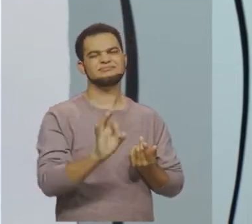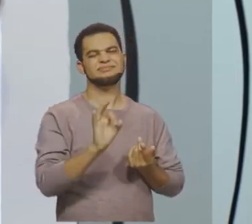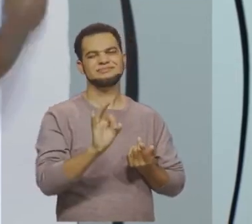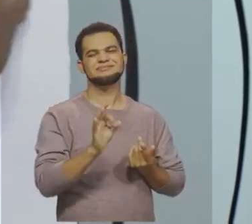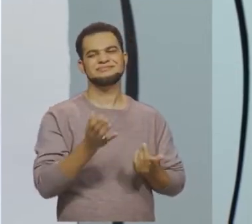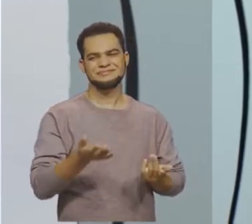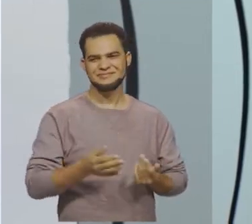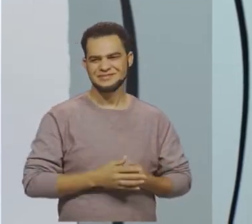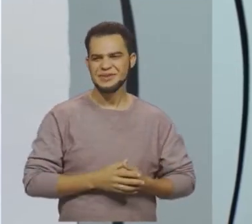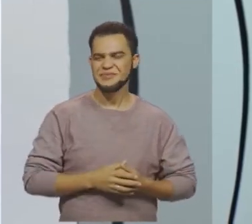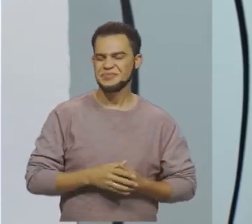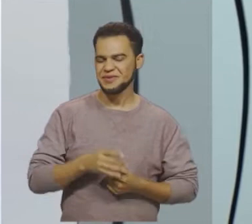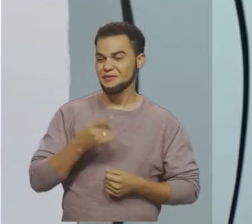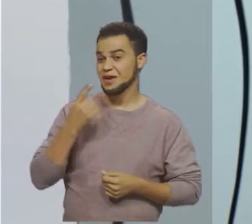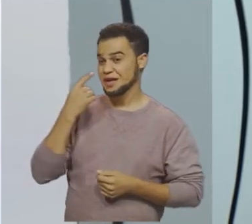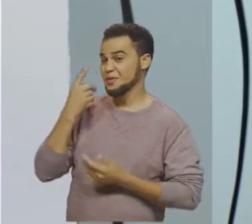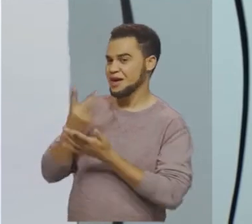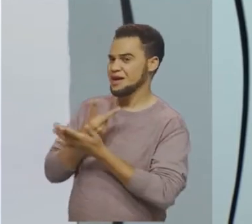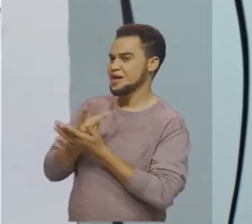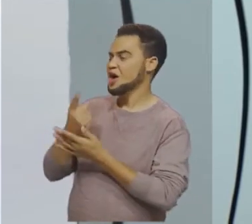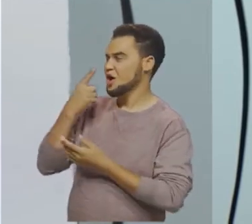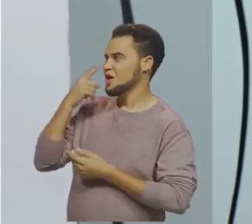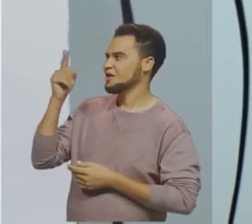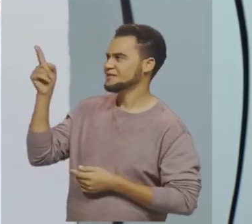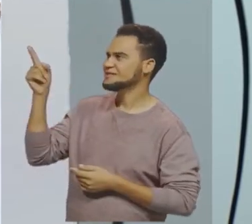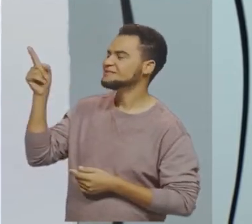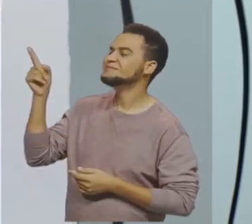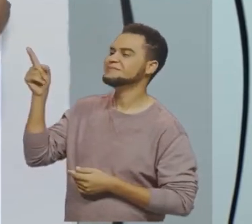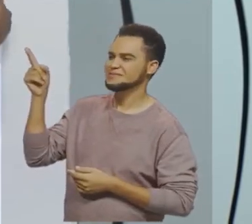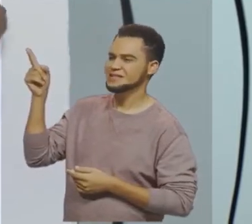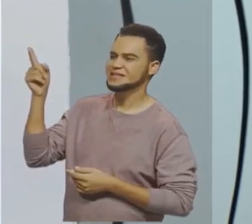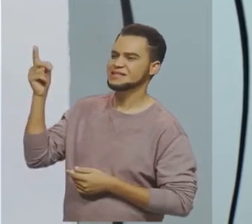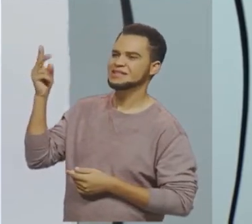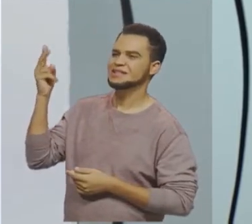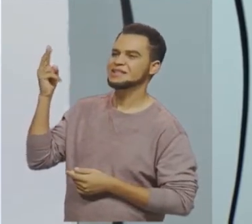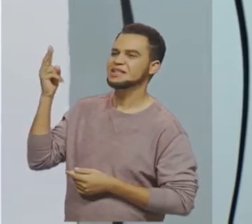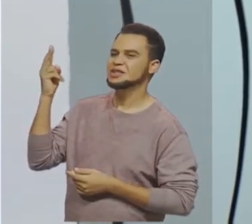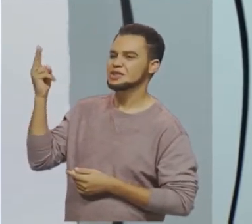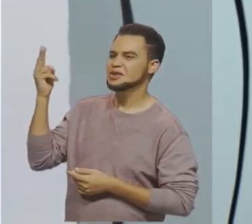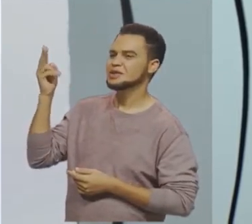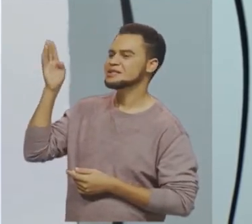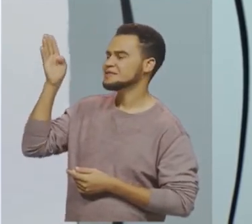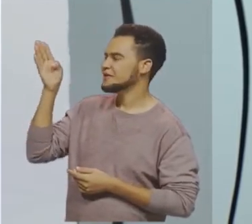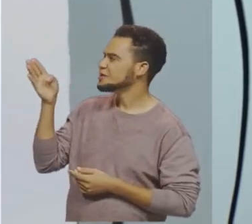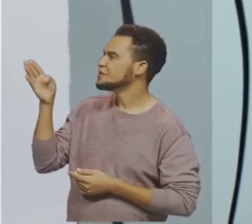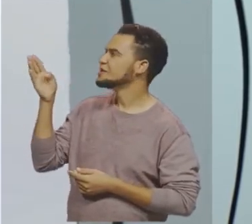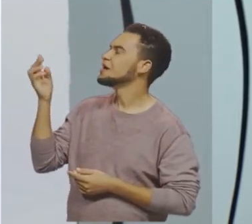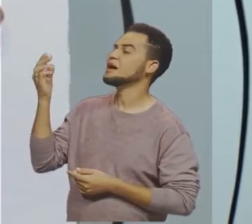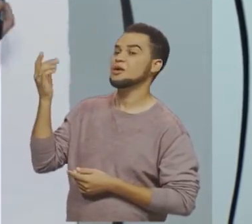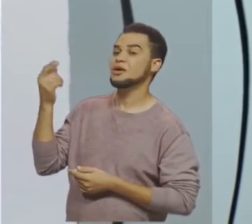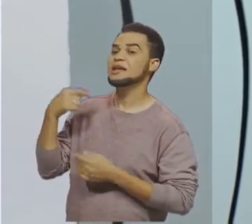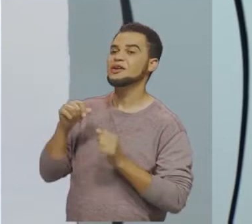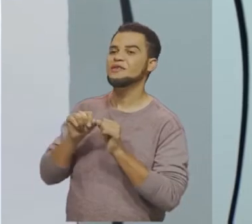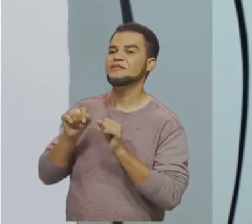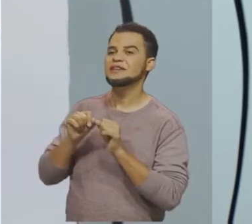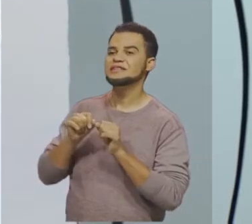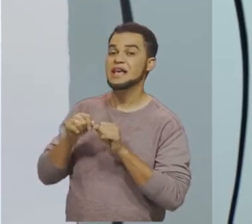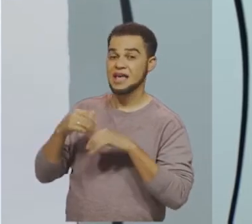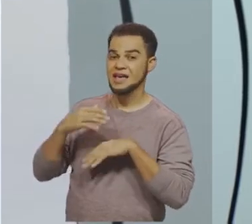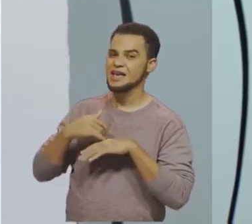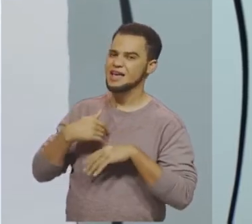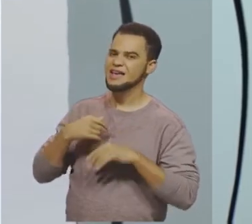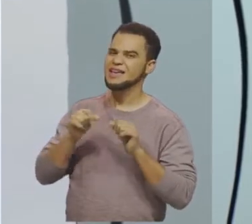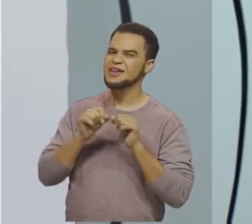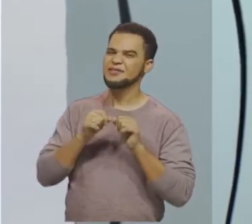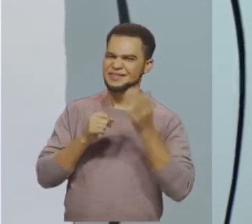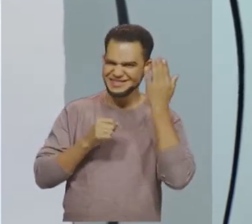fatorial. Foi aqui que foi meu erro, tá? 2 fatorial... e 3 fatorial. O que que eu fiz? Eu cheguei lá e fiz isso aqui, ó. Vou ficar lá, do